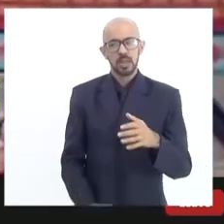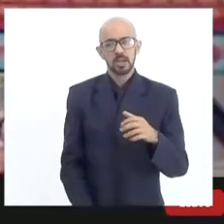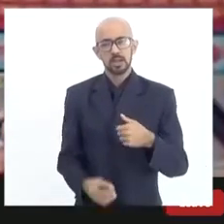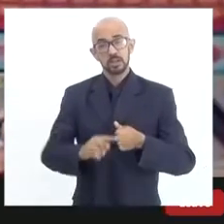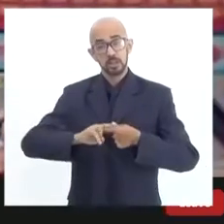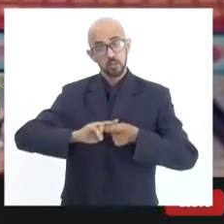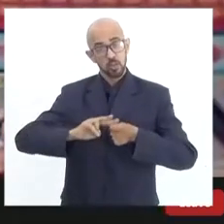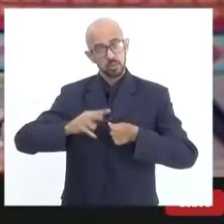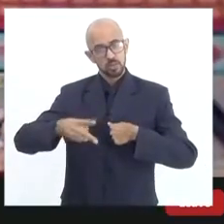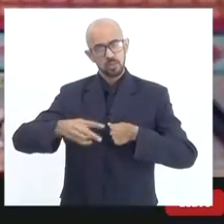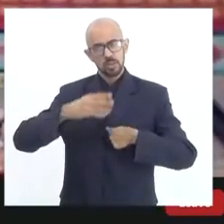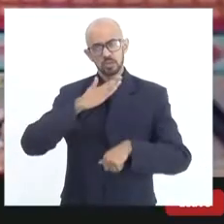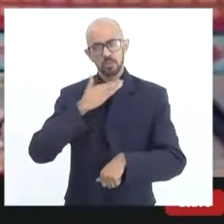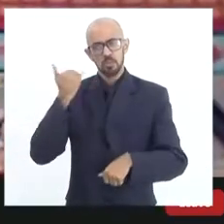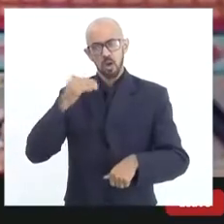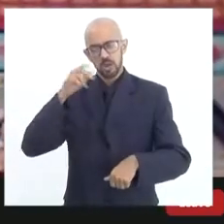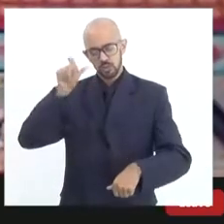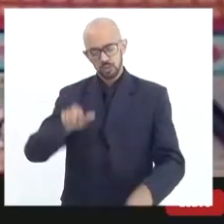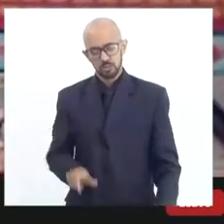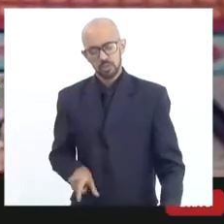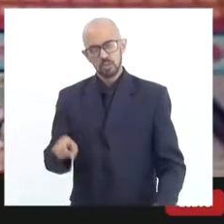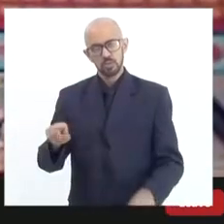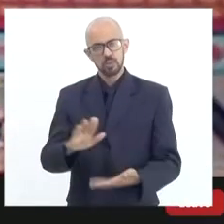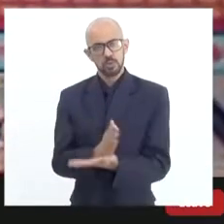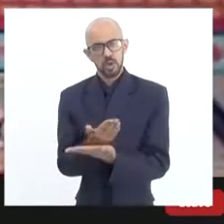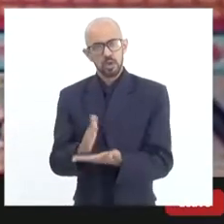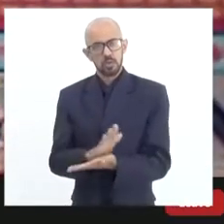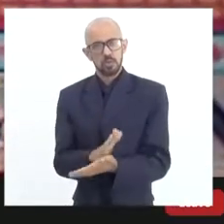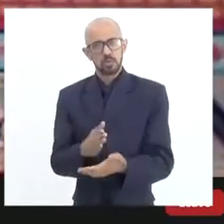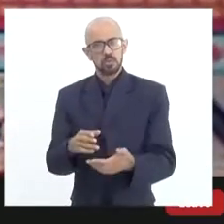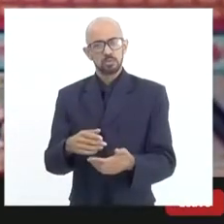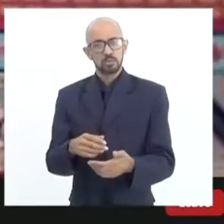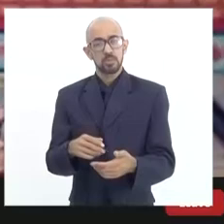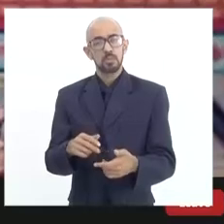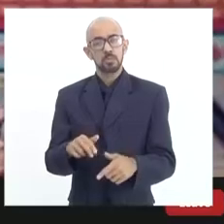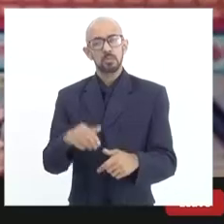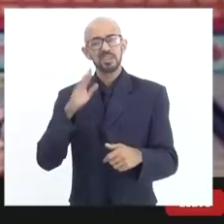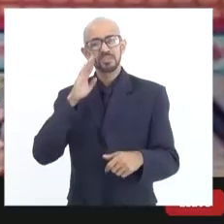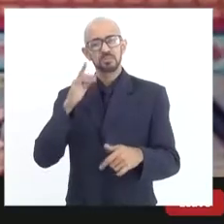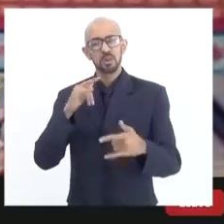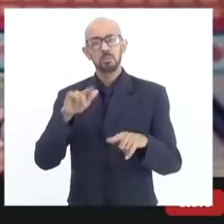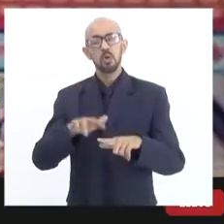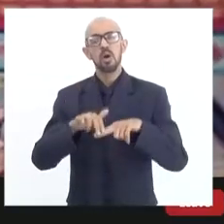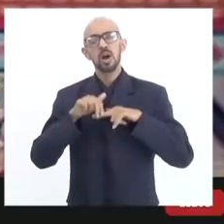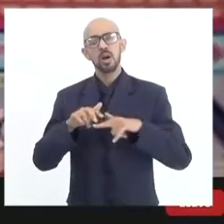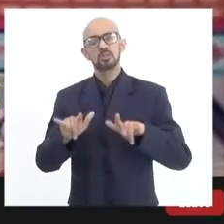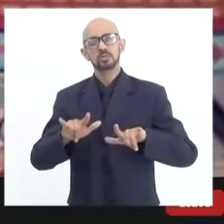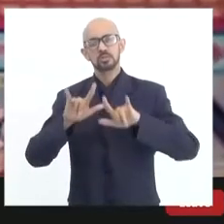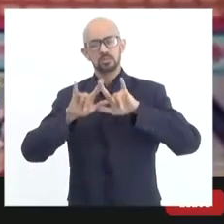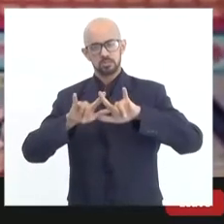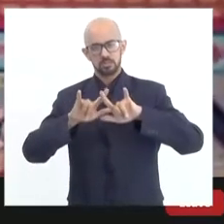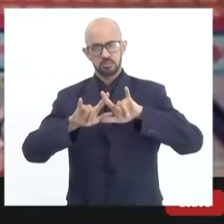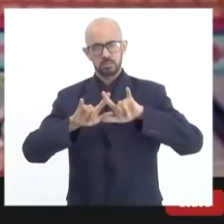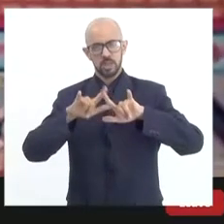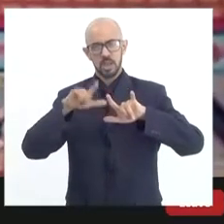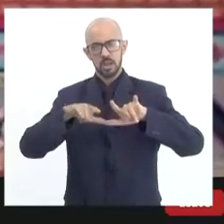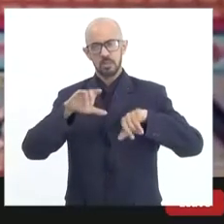de pessoas por setores das narcomilícias. Então, a gente está falando de um tema grave, é uma CPI